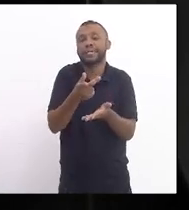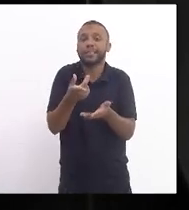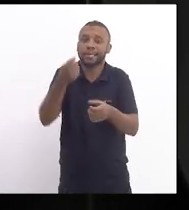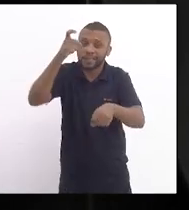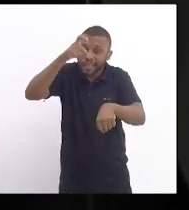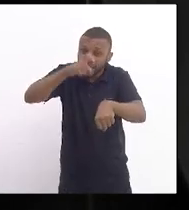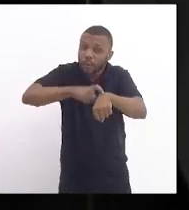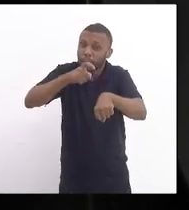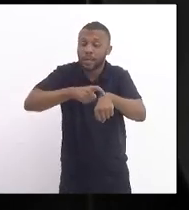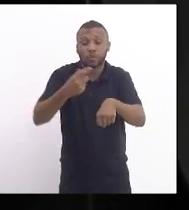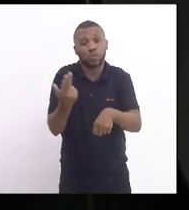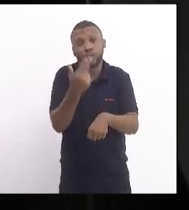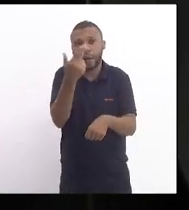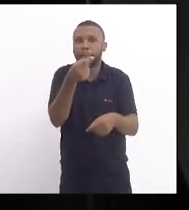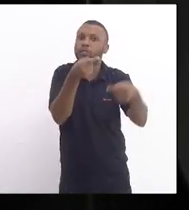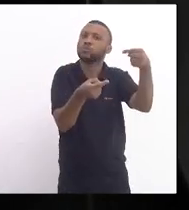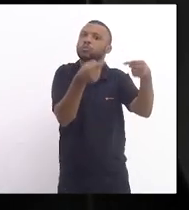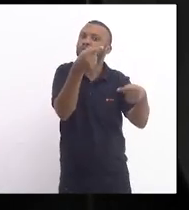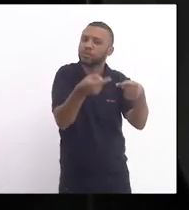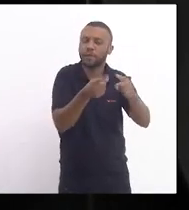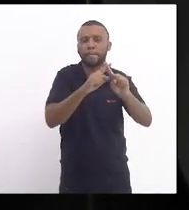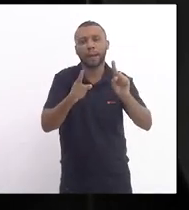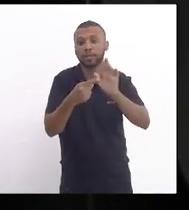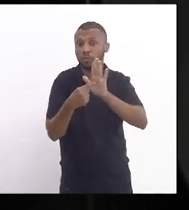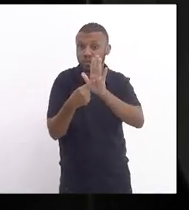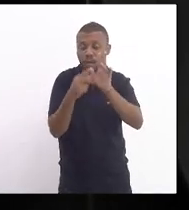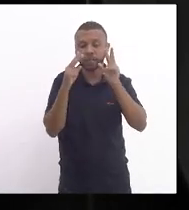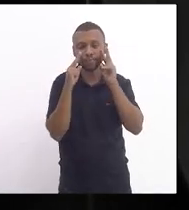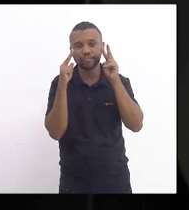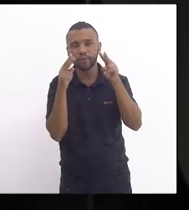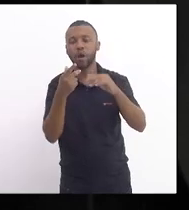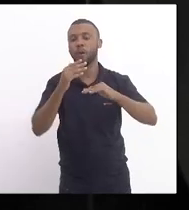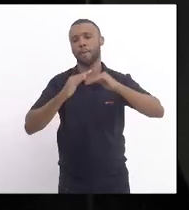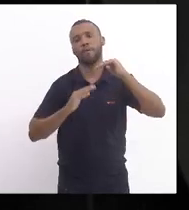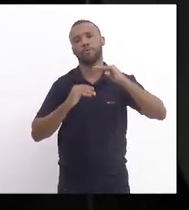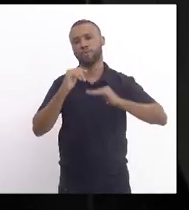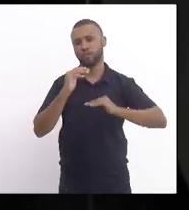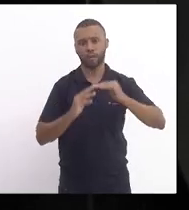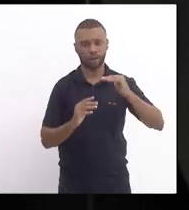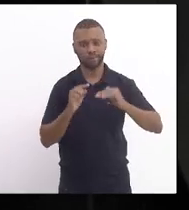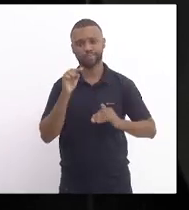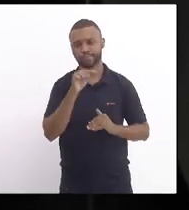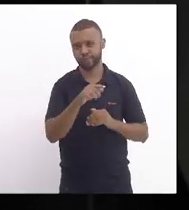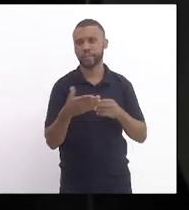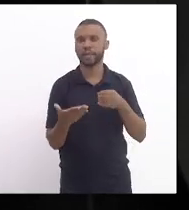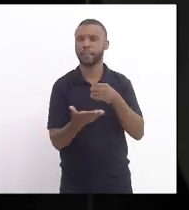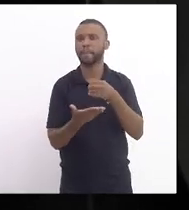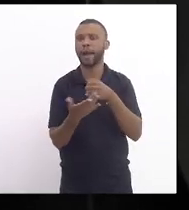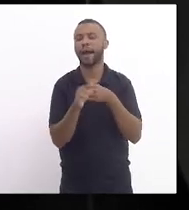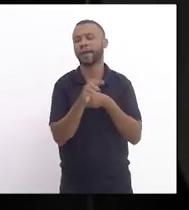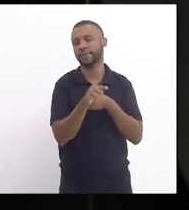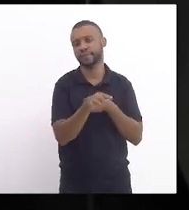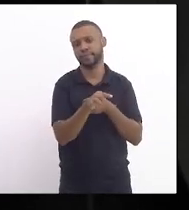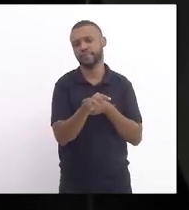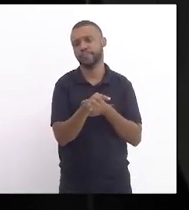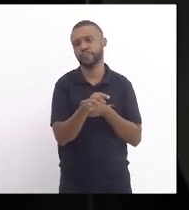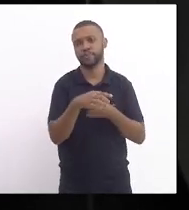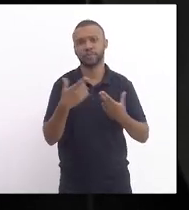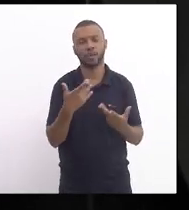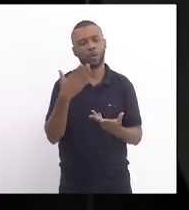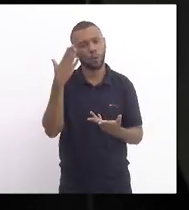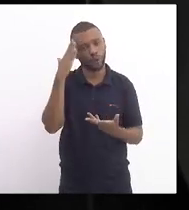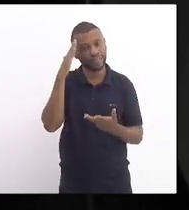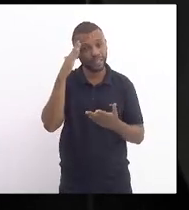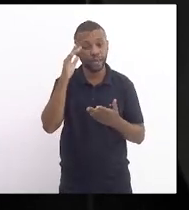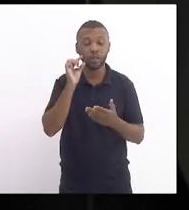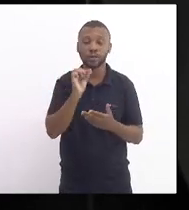momento mas já deixar consolidada ali o reconhecimento desse pressuposto Então entendo